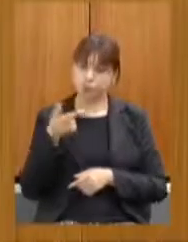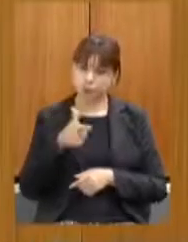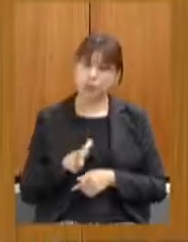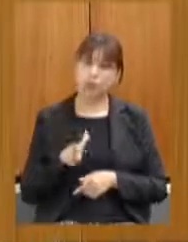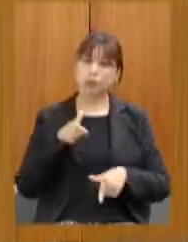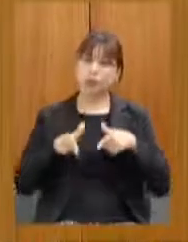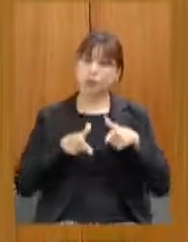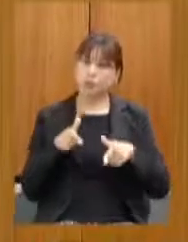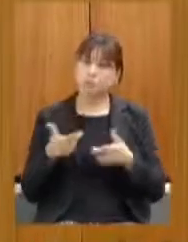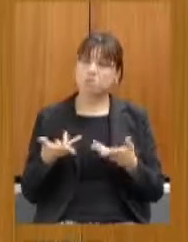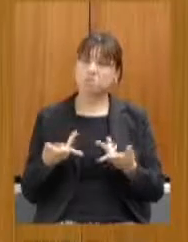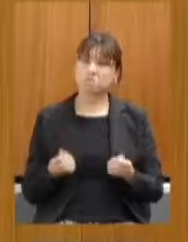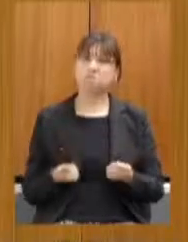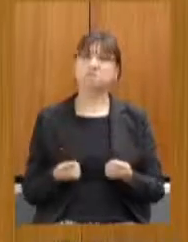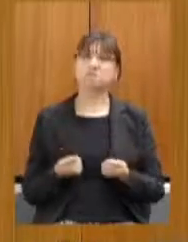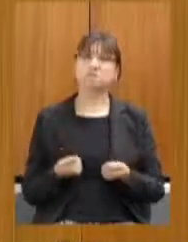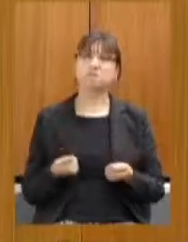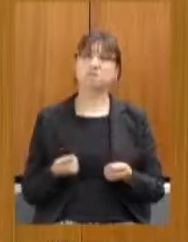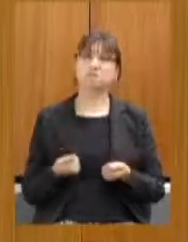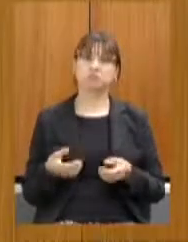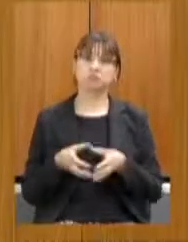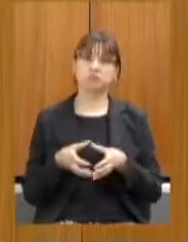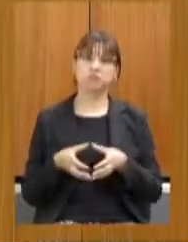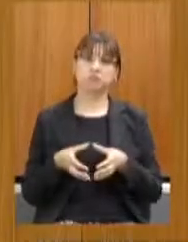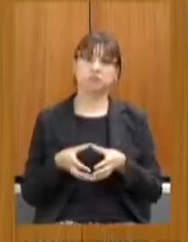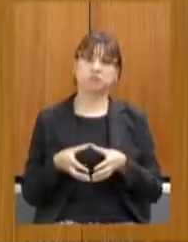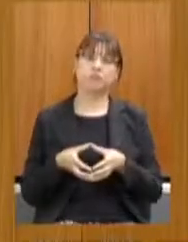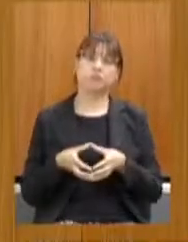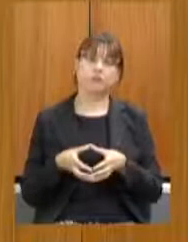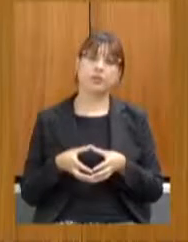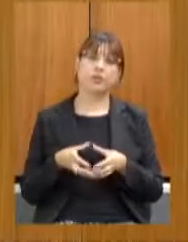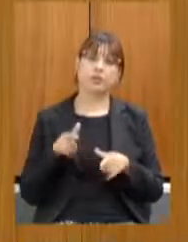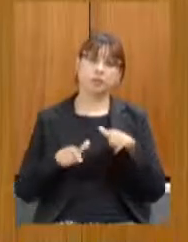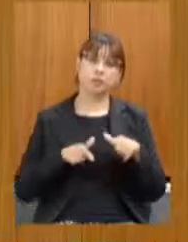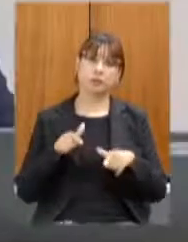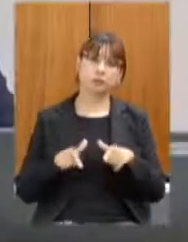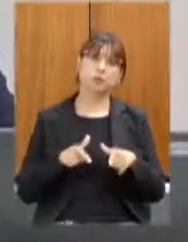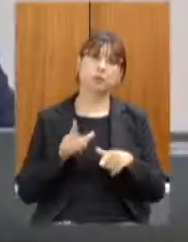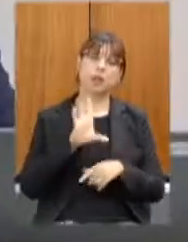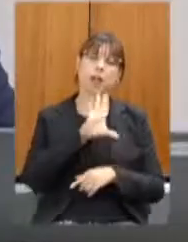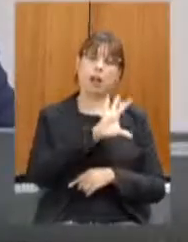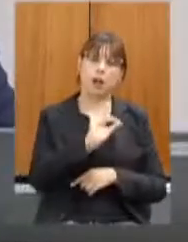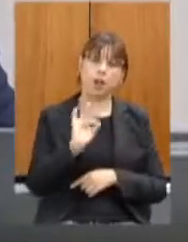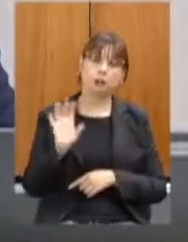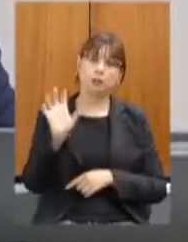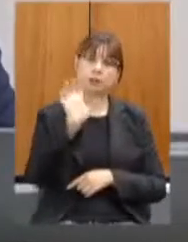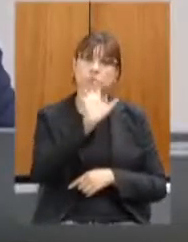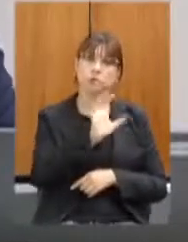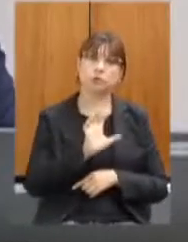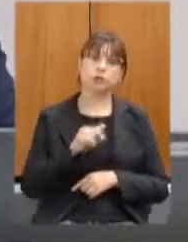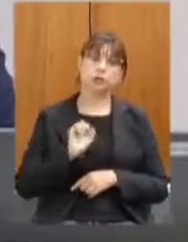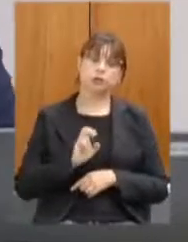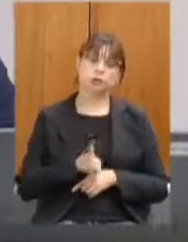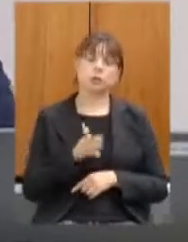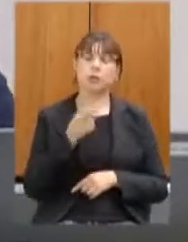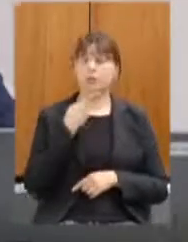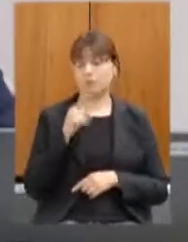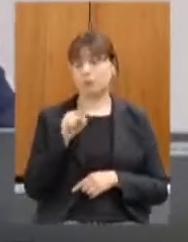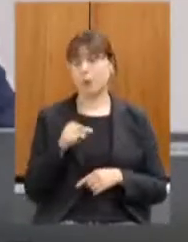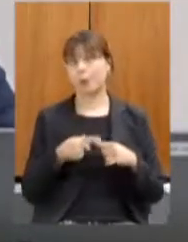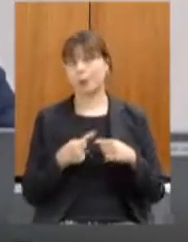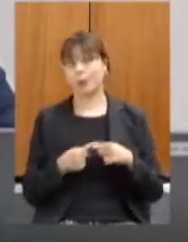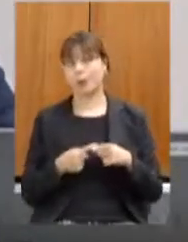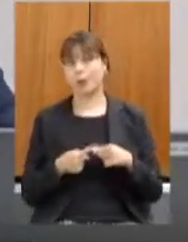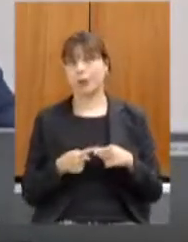Espetacular que os membros dessa comissão tem feito mesmo nas suas regiões eu faço questão de dizer isso porque nós temos